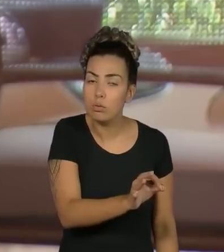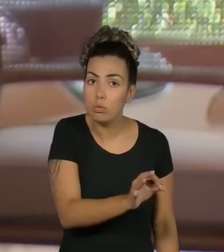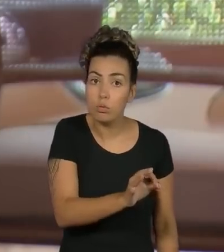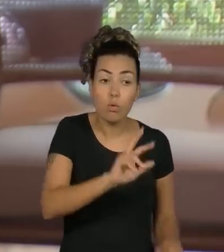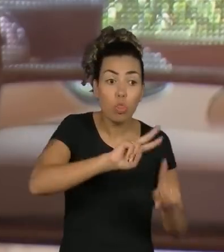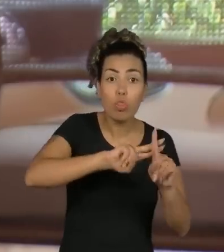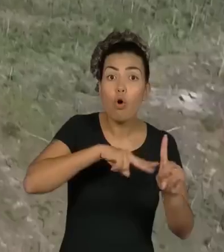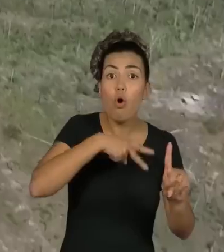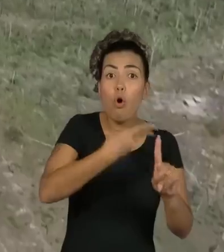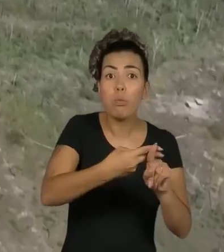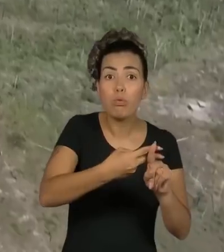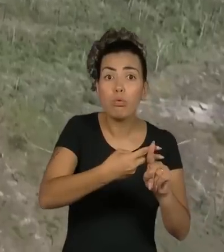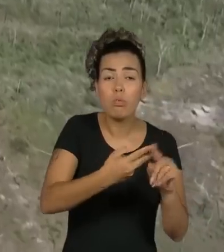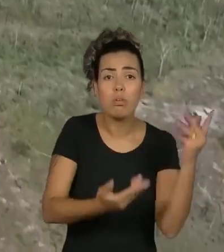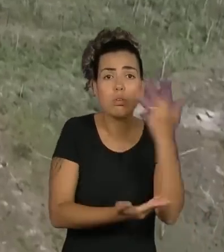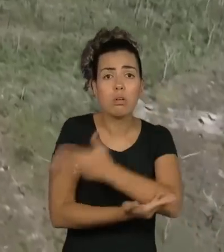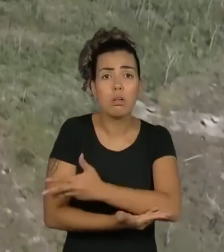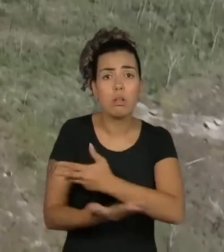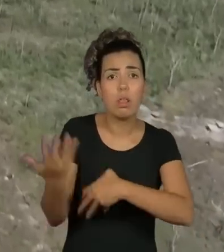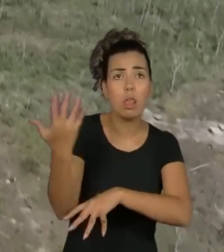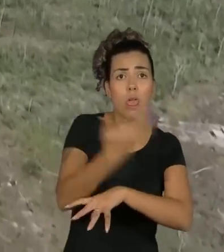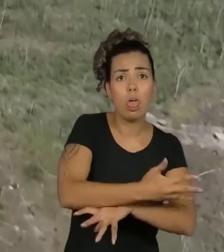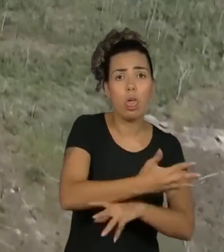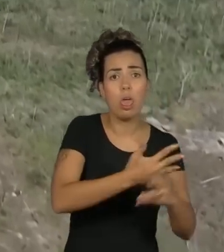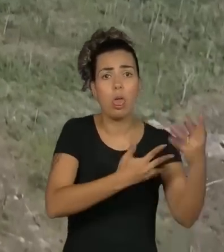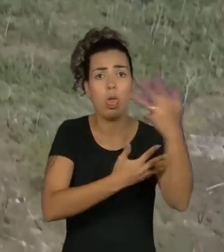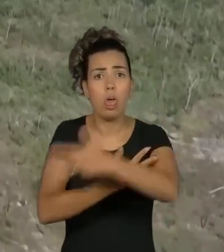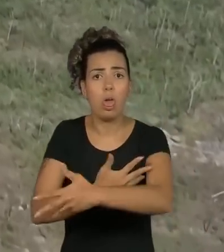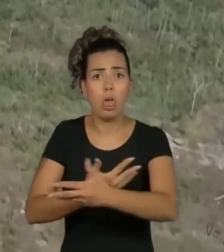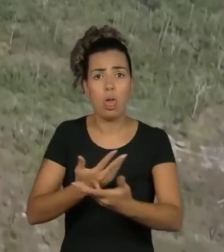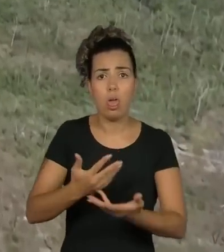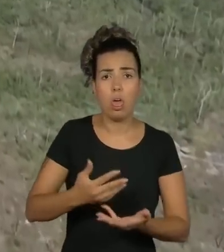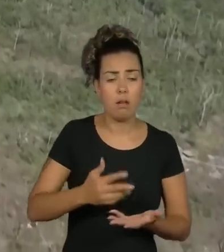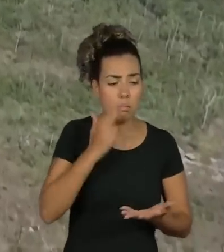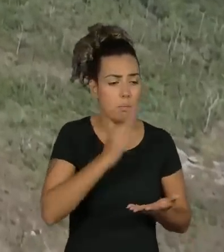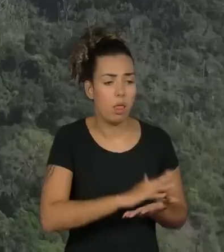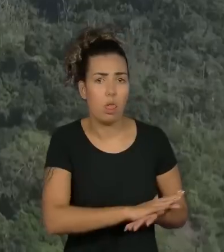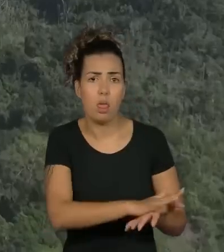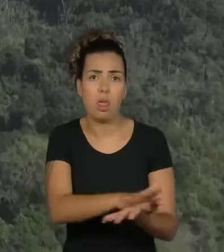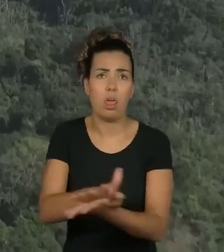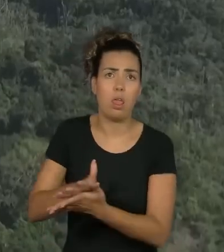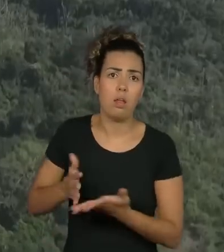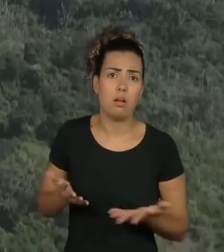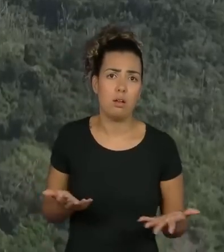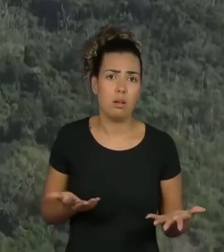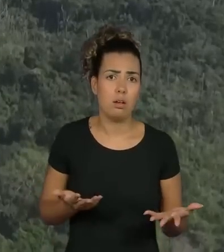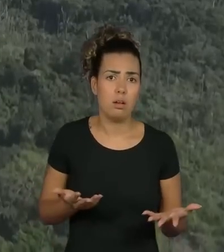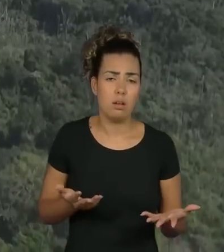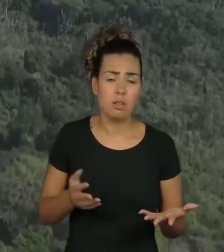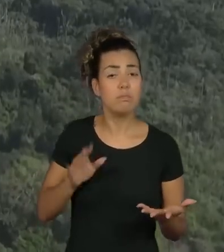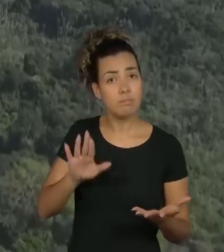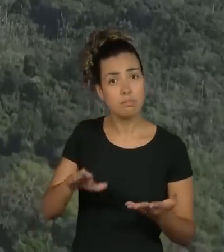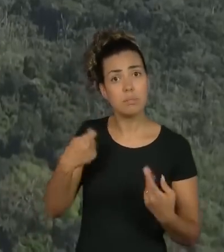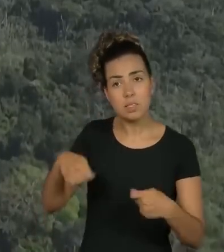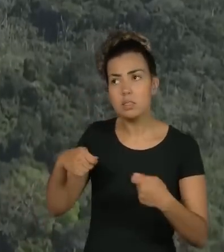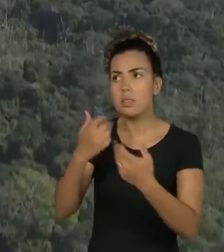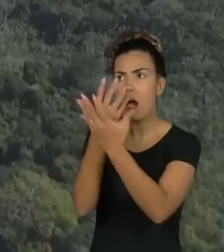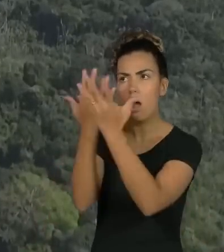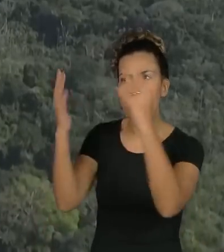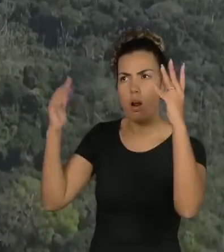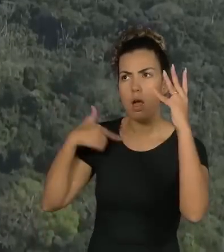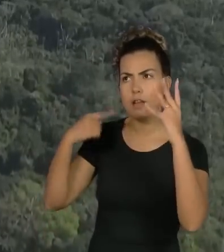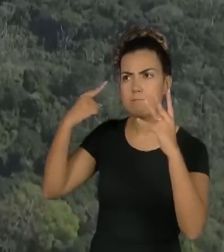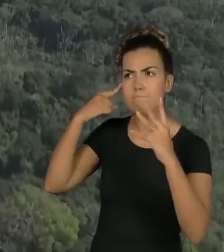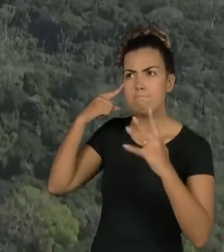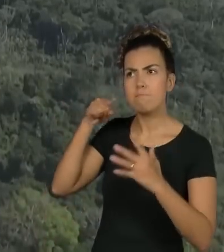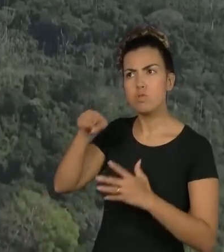áreas degradadas, florestas derrubadas. Se você faz uma floresta que tem ciclos econômicos, você ganha sempre ao